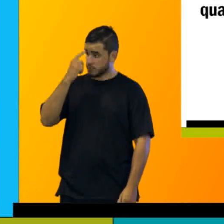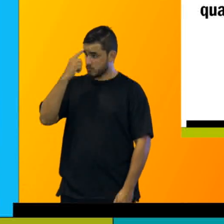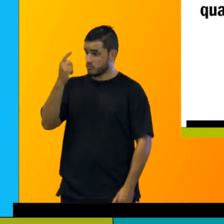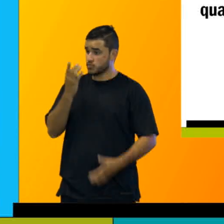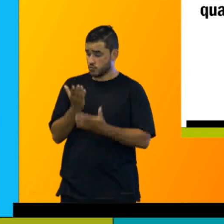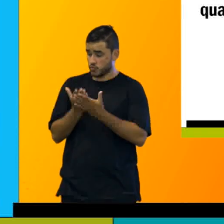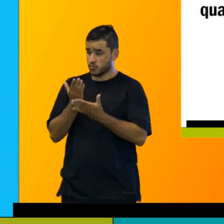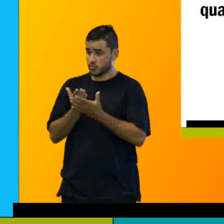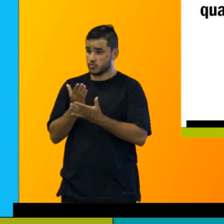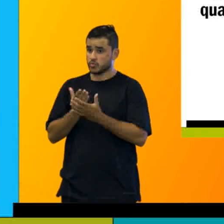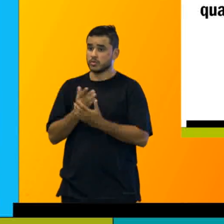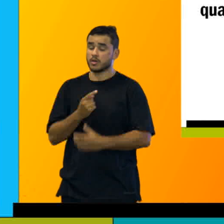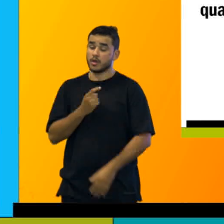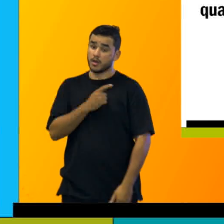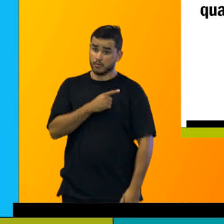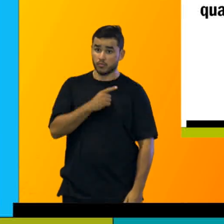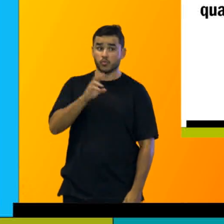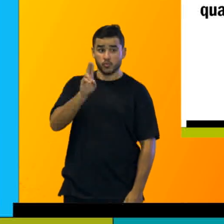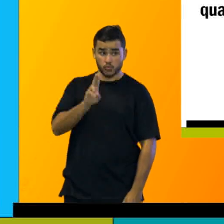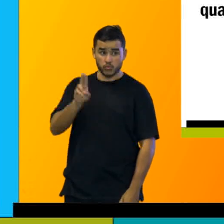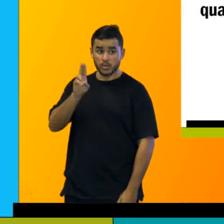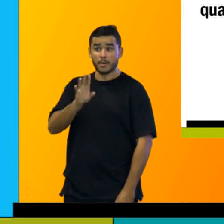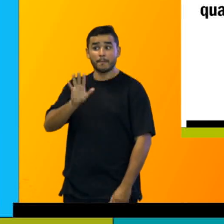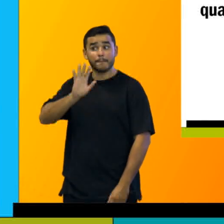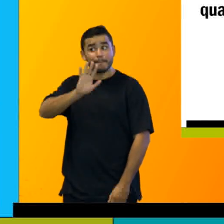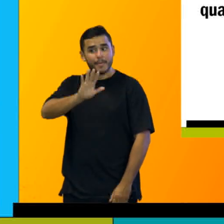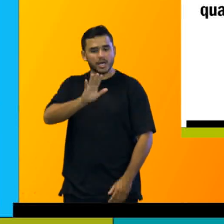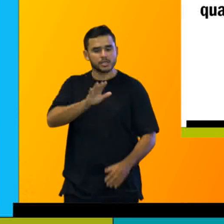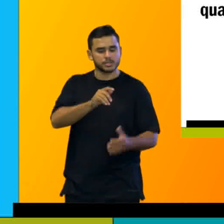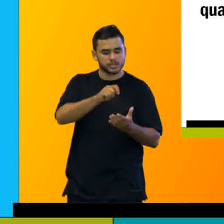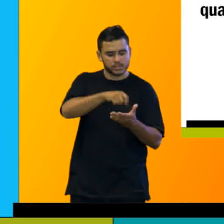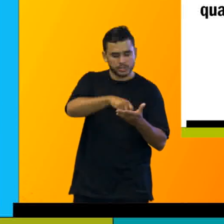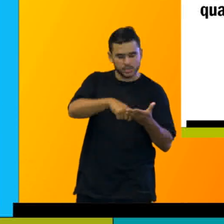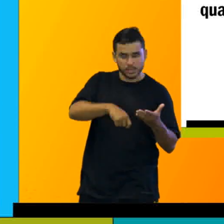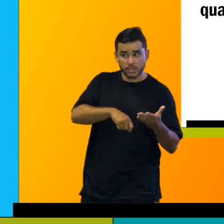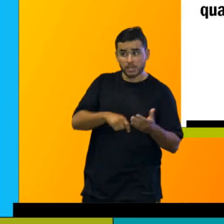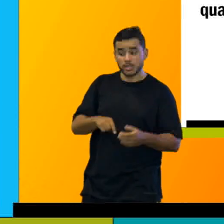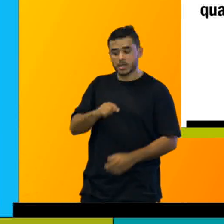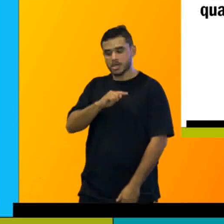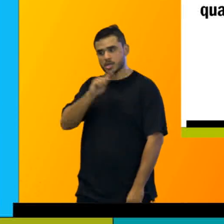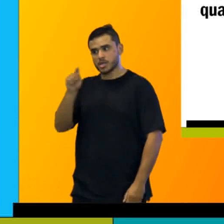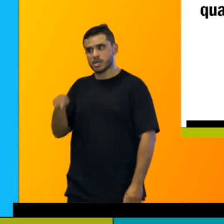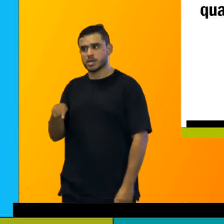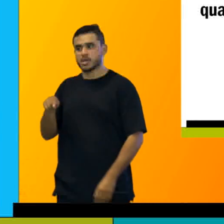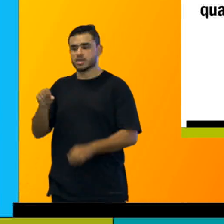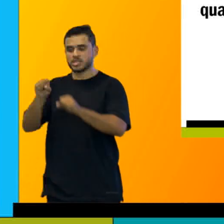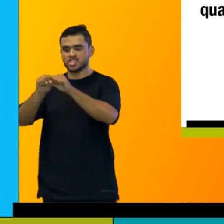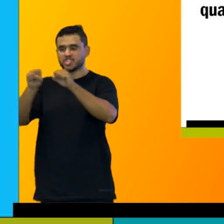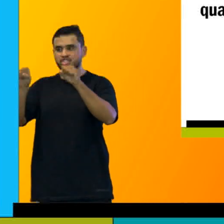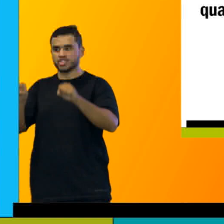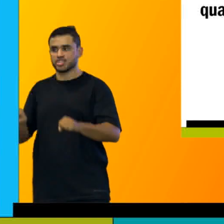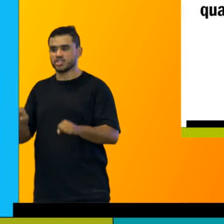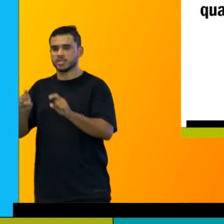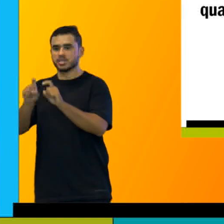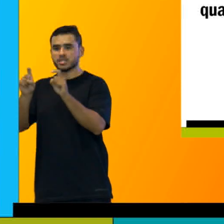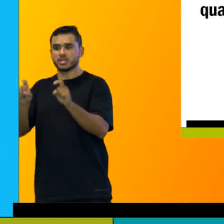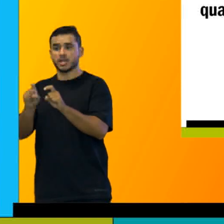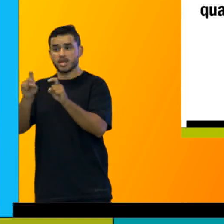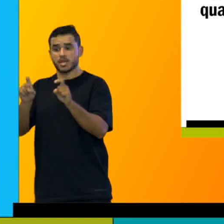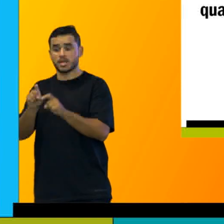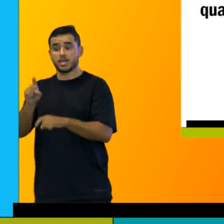números. Entretanto, os computadores trabalham com números de base binária. Quem já ouviu